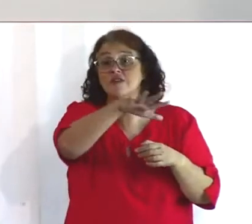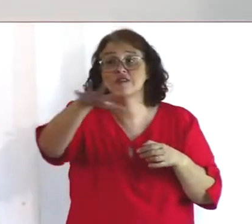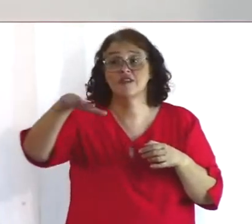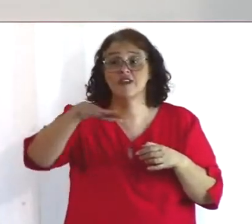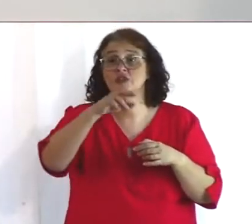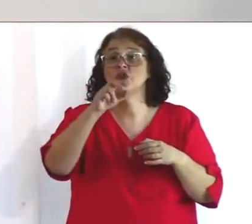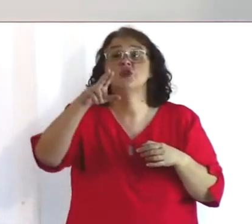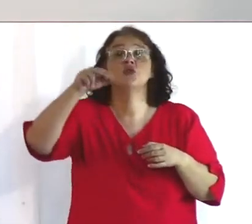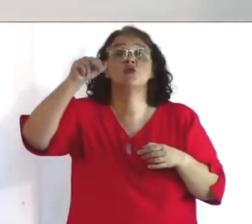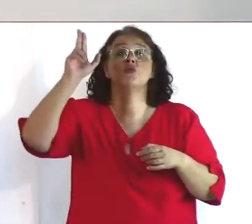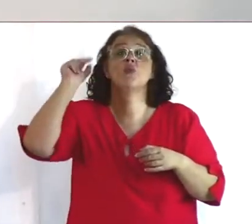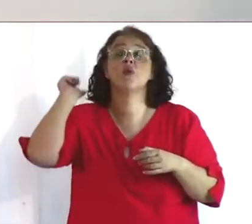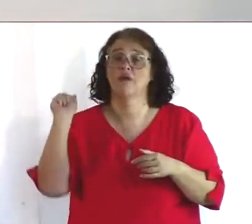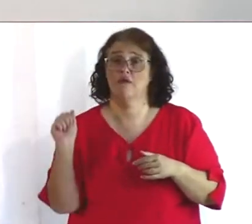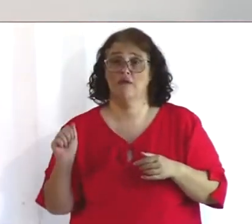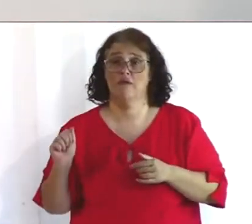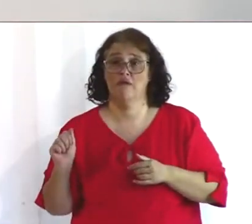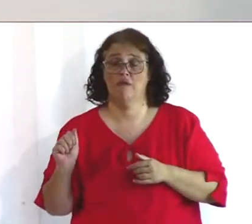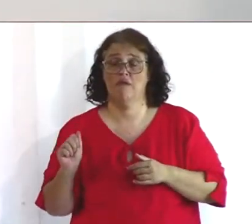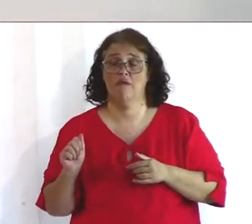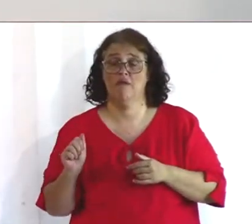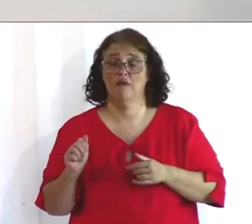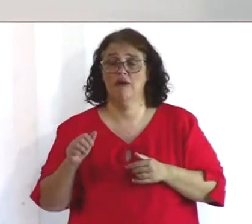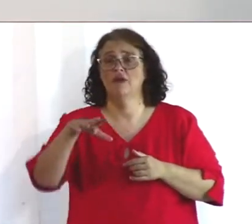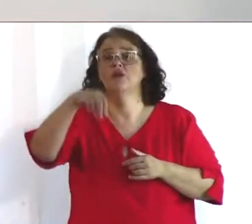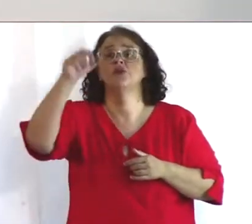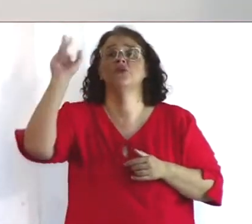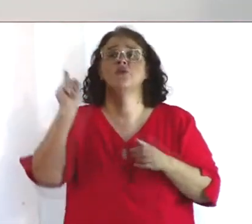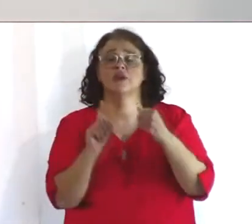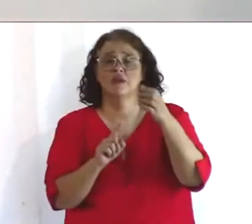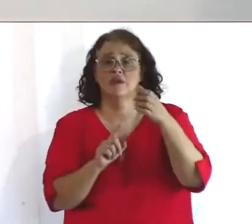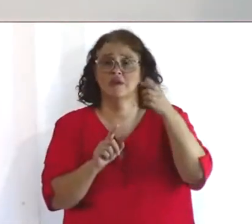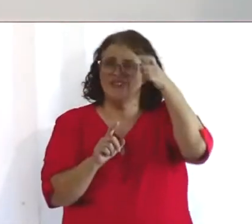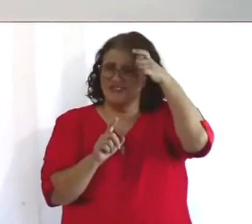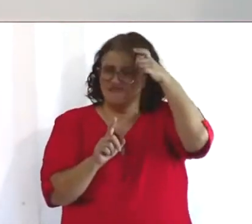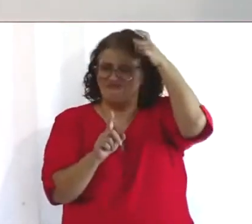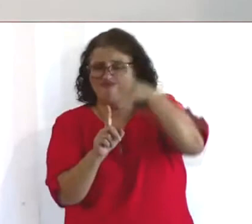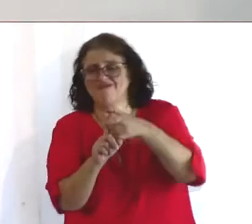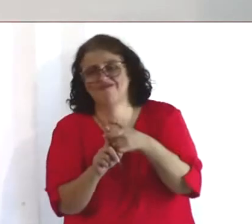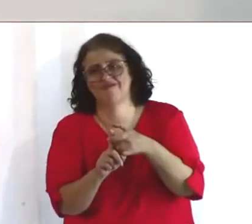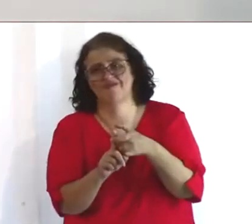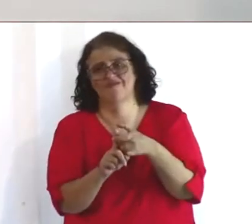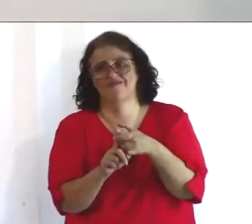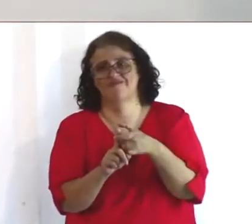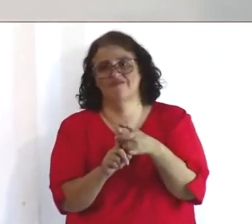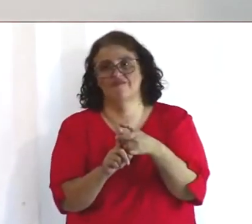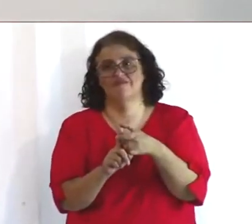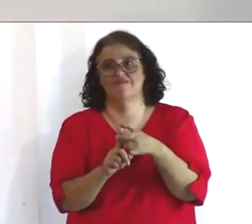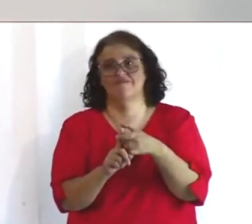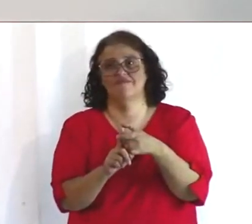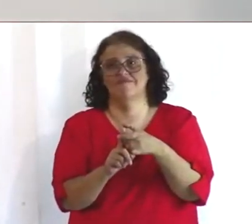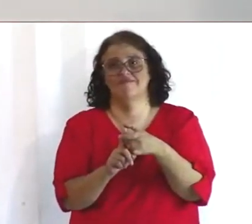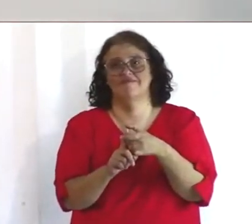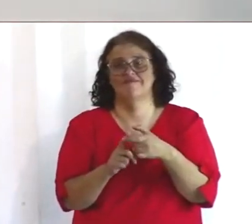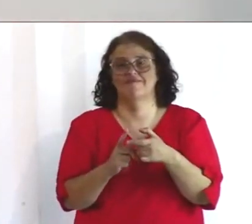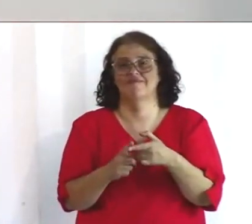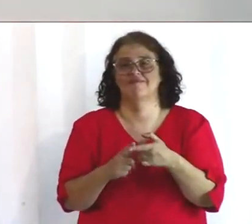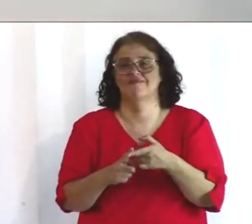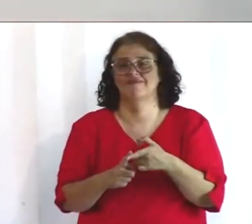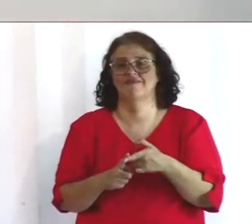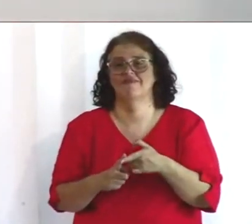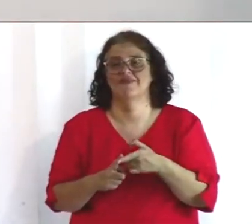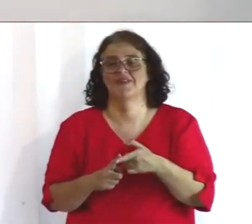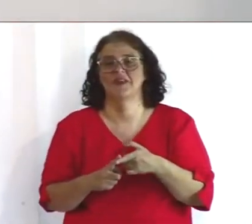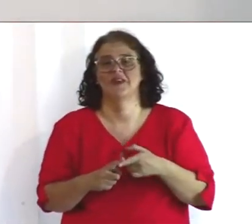Nunca um crente foi possuído por Satanás, porque isso implicaria uma fraqueza na restauração